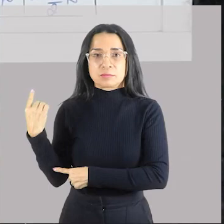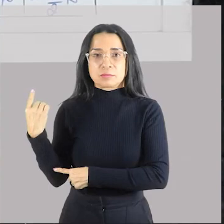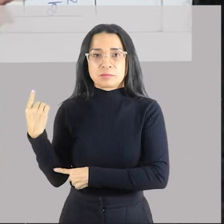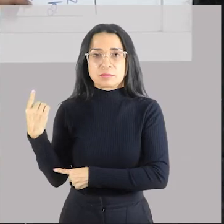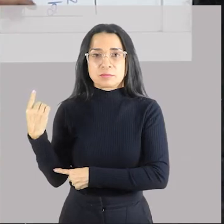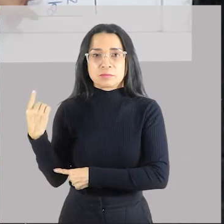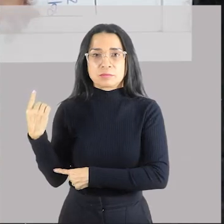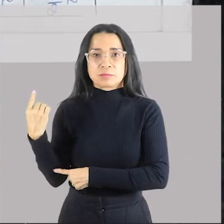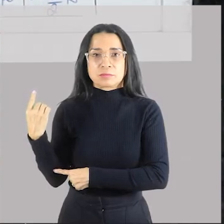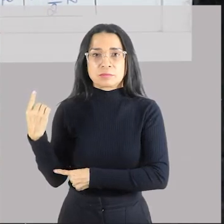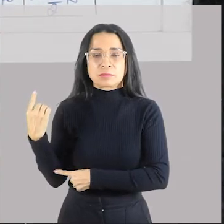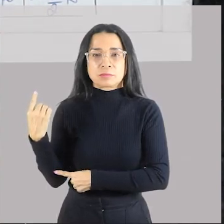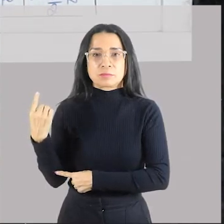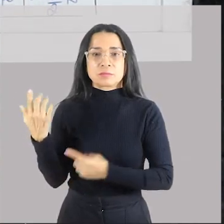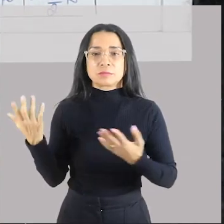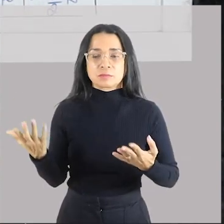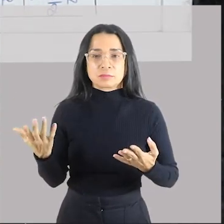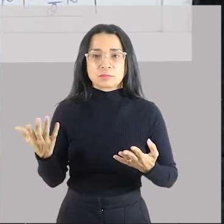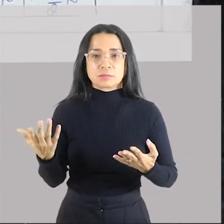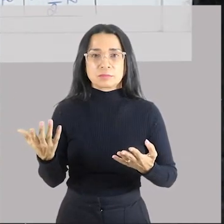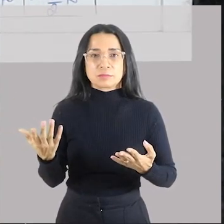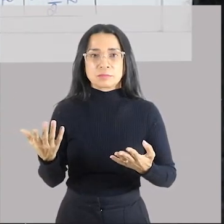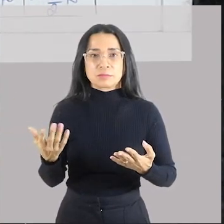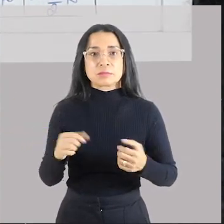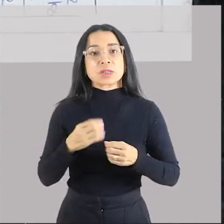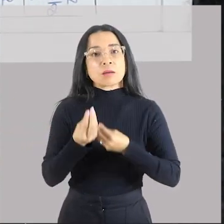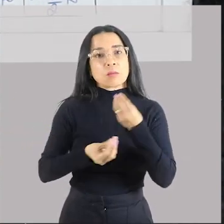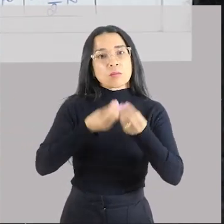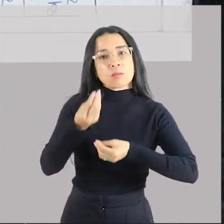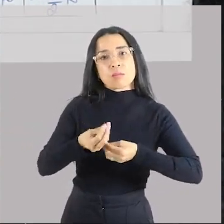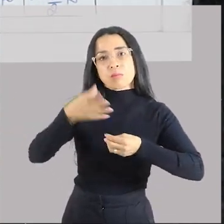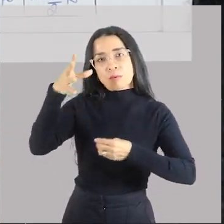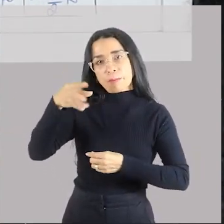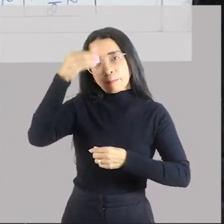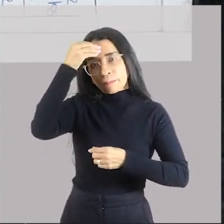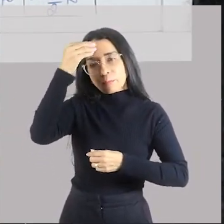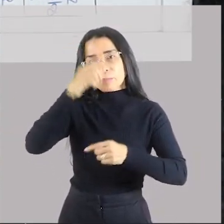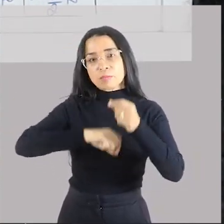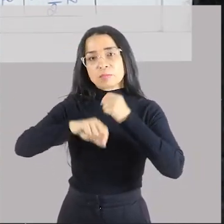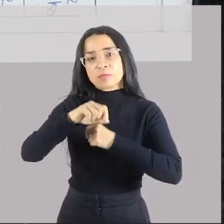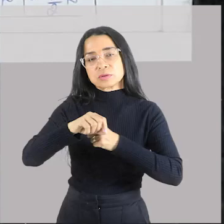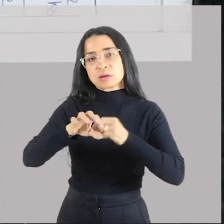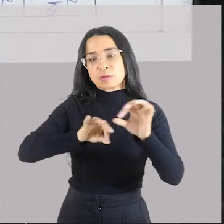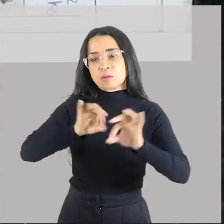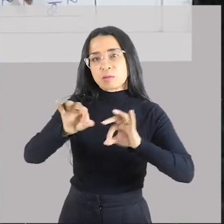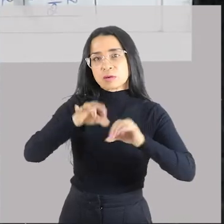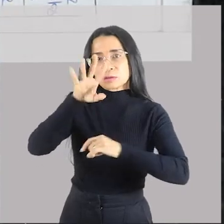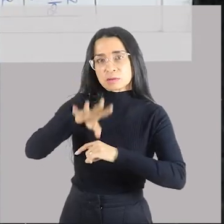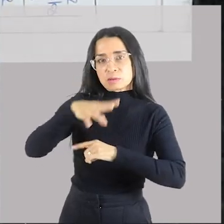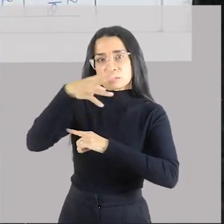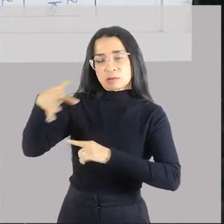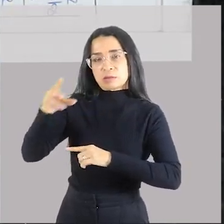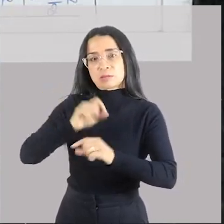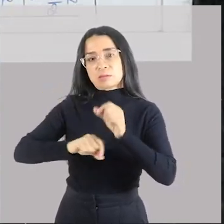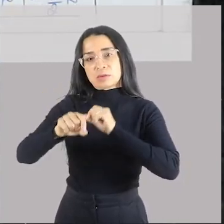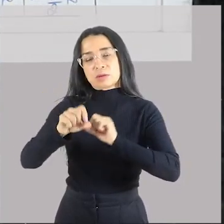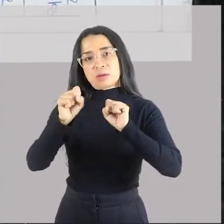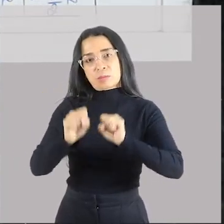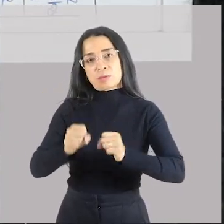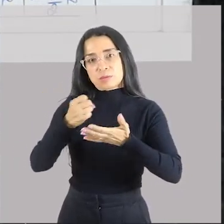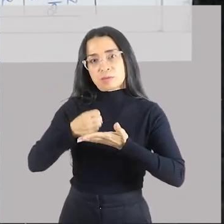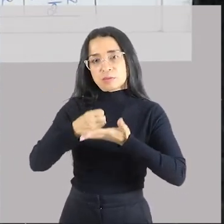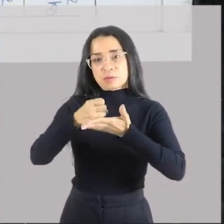sobre 2, raiz de 3 sobre 2. Tá? Então, é uma maneira de você memorizar a construção dessa tabelinha aqui, que ela